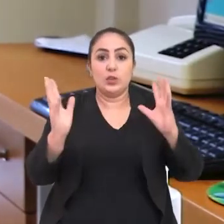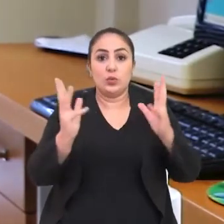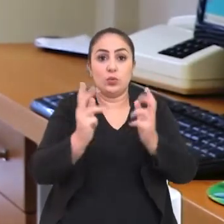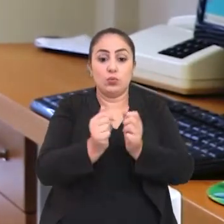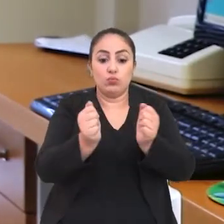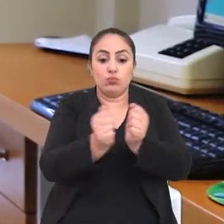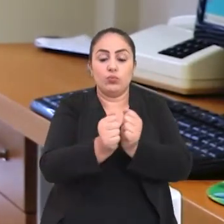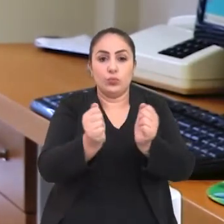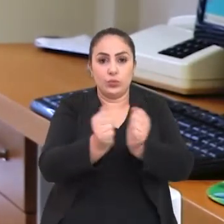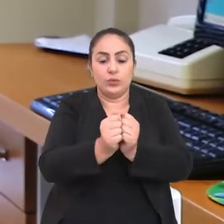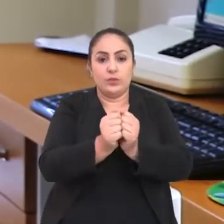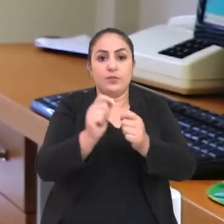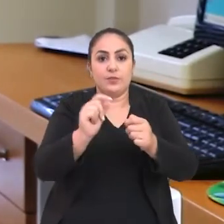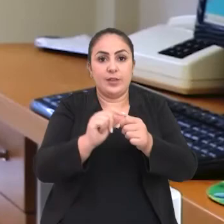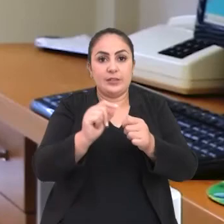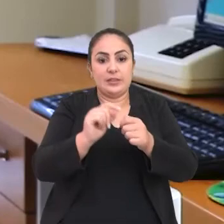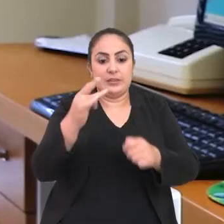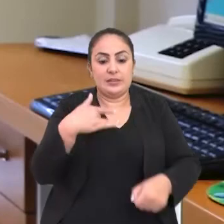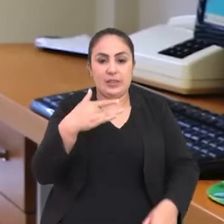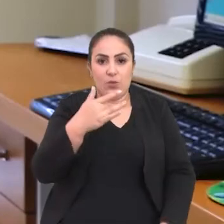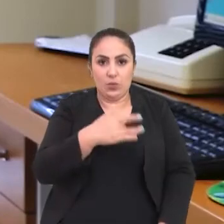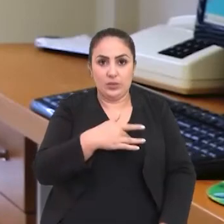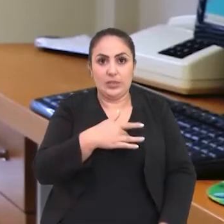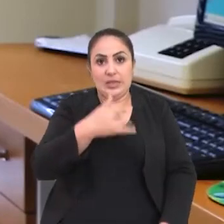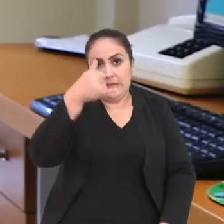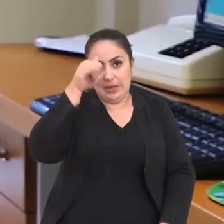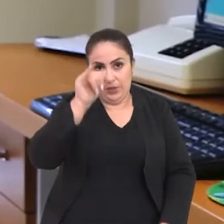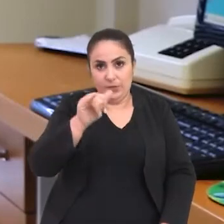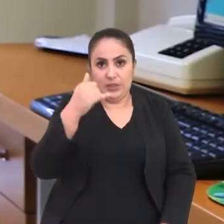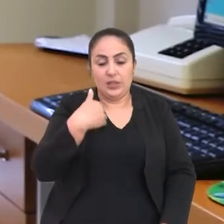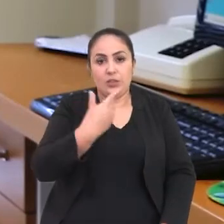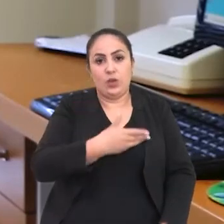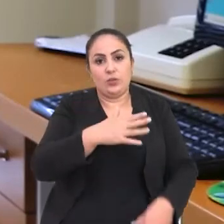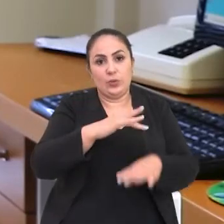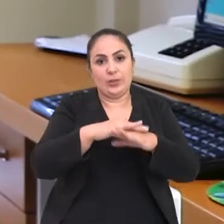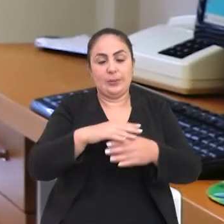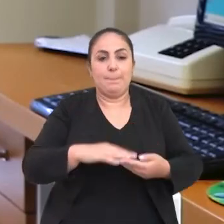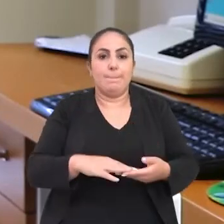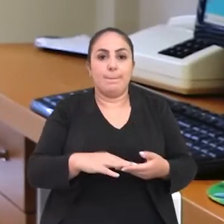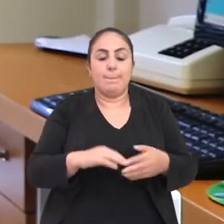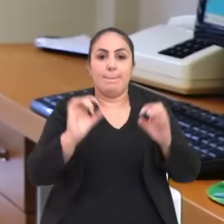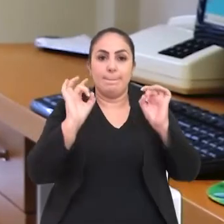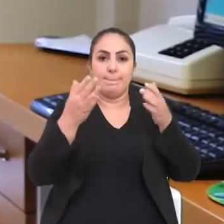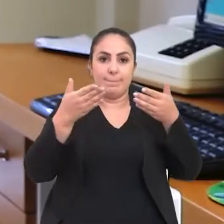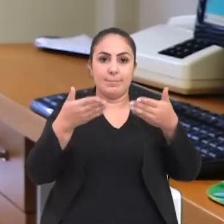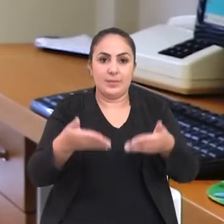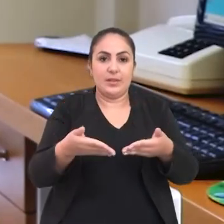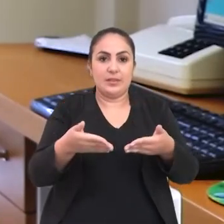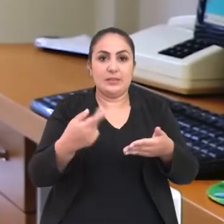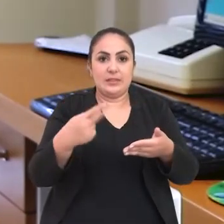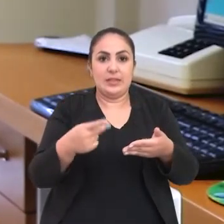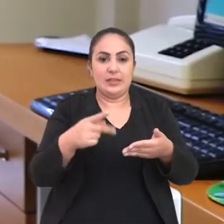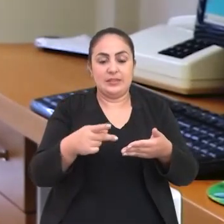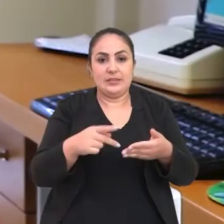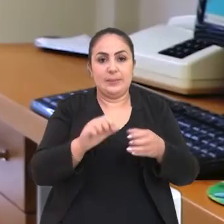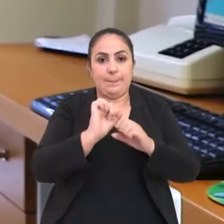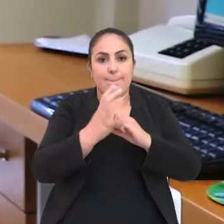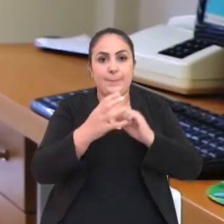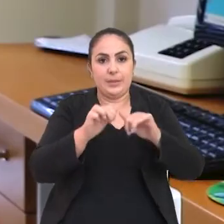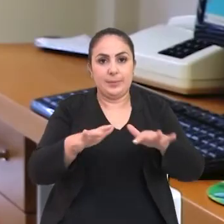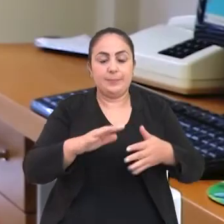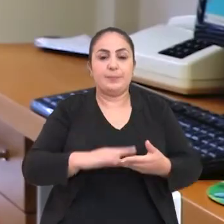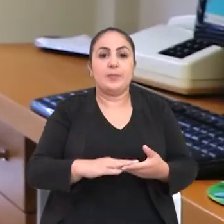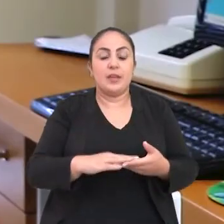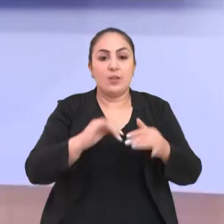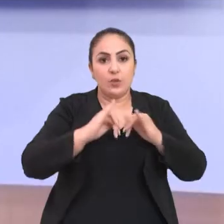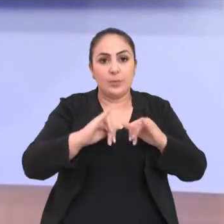sociedade, para que esse conjunto promova a saúde e evita que a gente adoeça, especialmente nessas